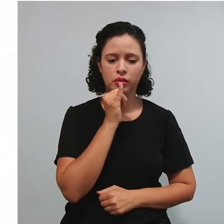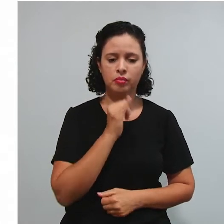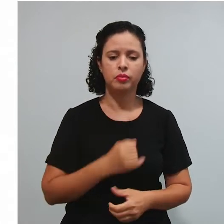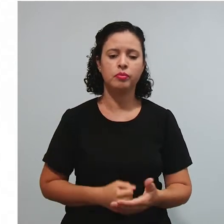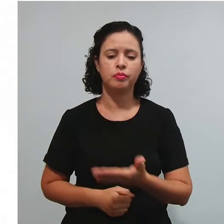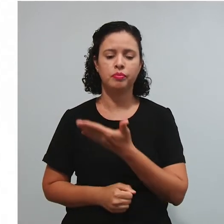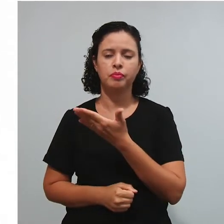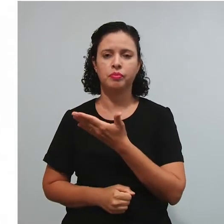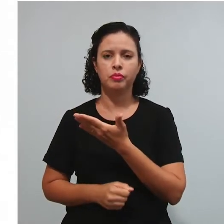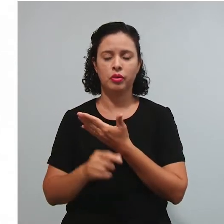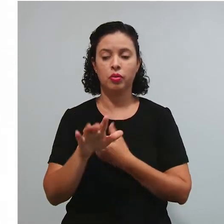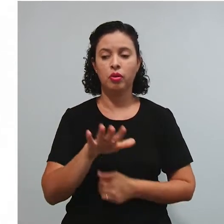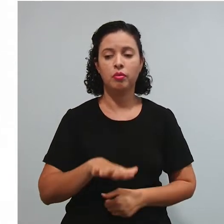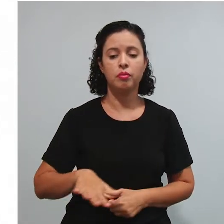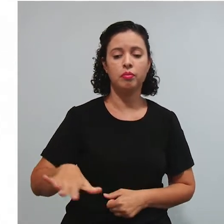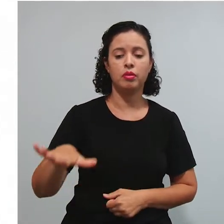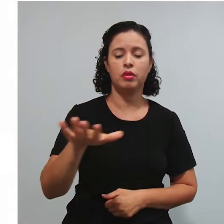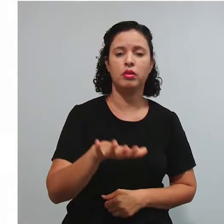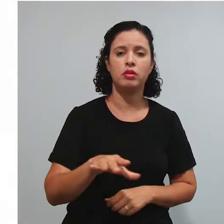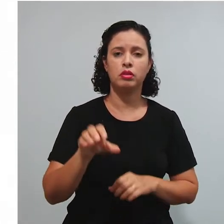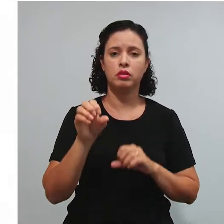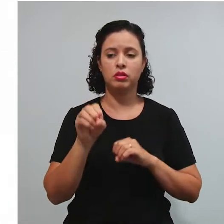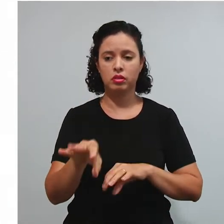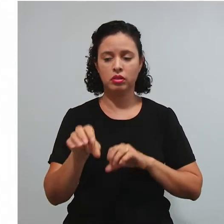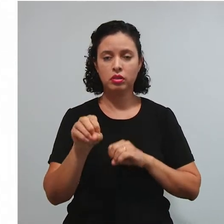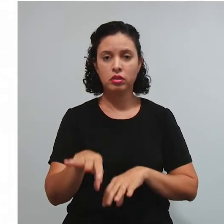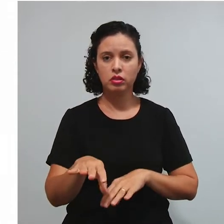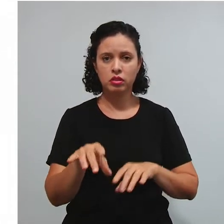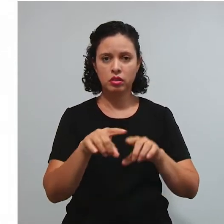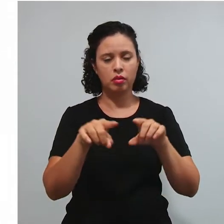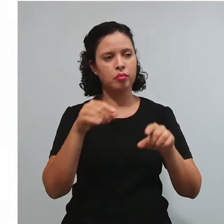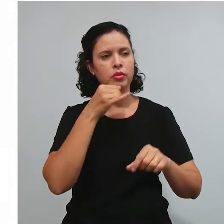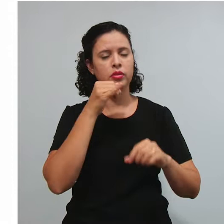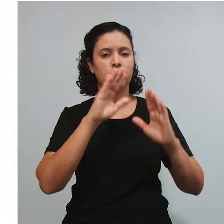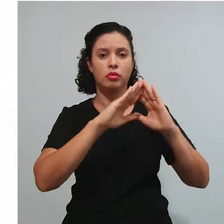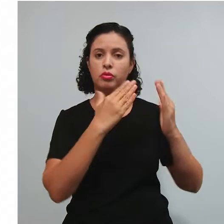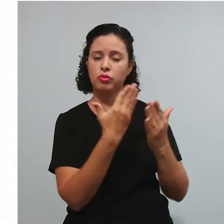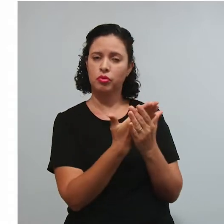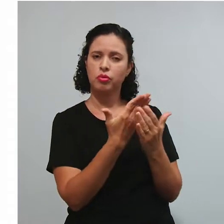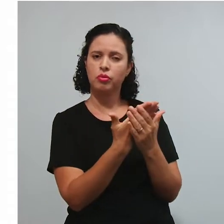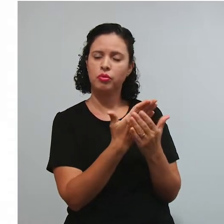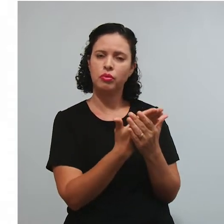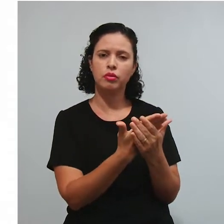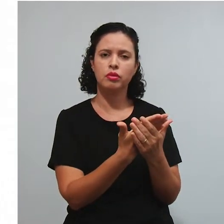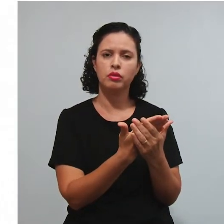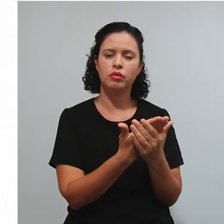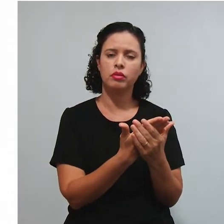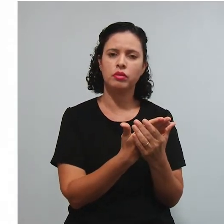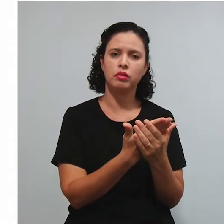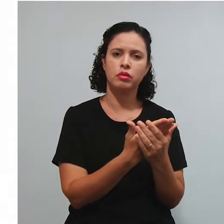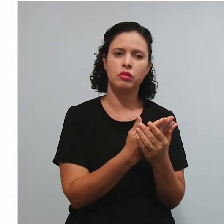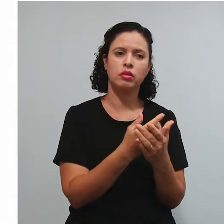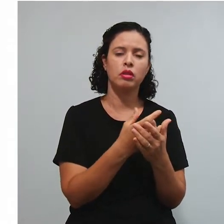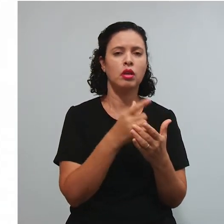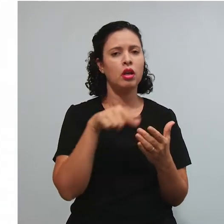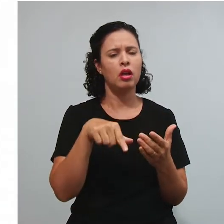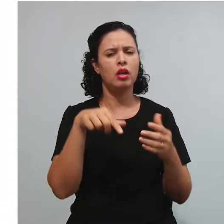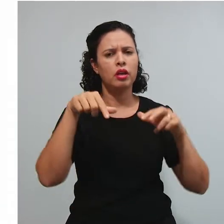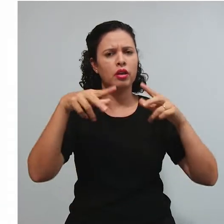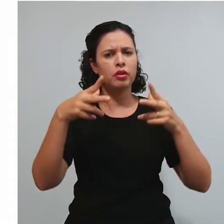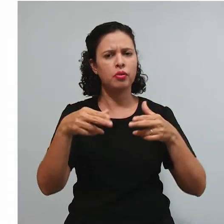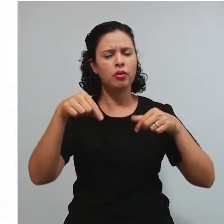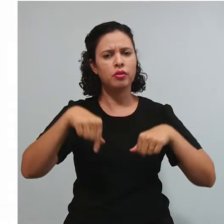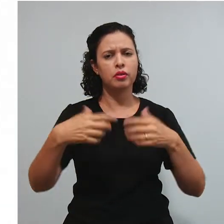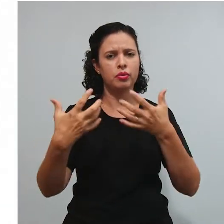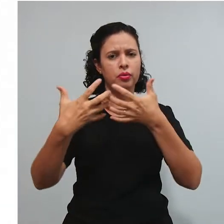Laudon, um ambiente de ensino, um ambiente escolar, uma grande escola, assim como é o caso